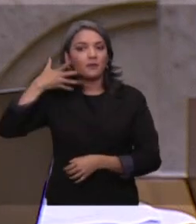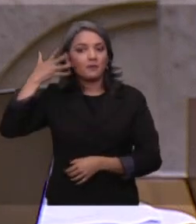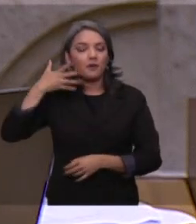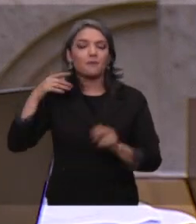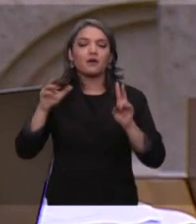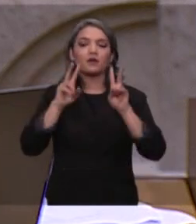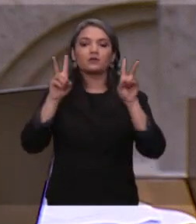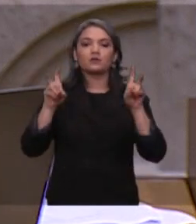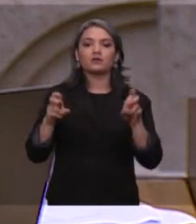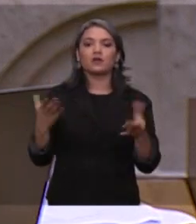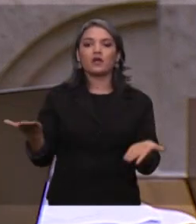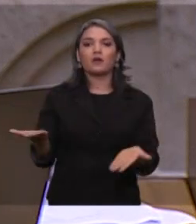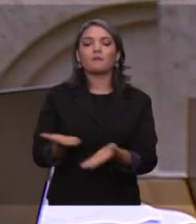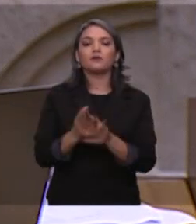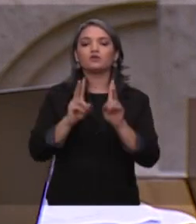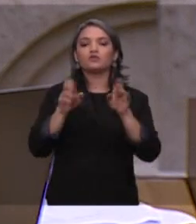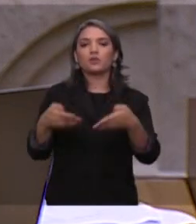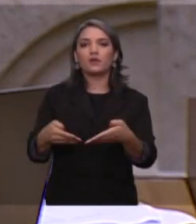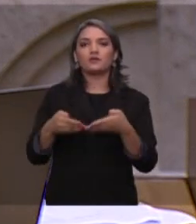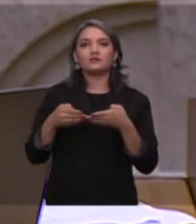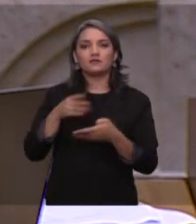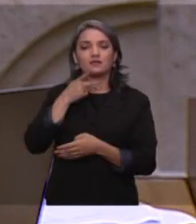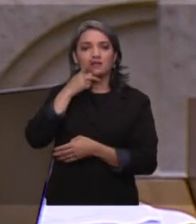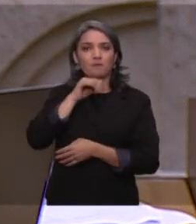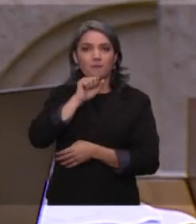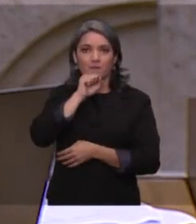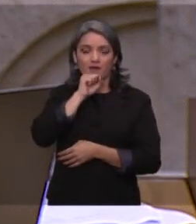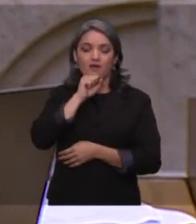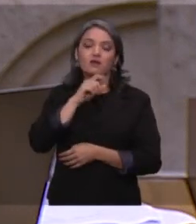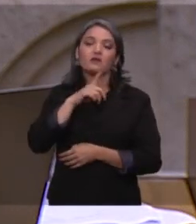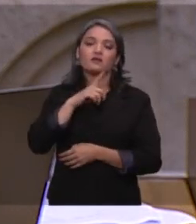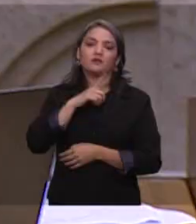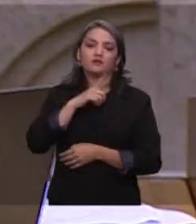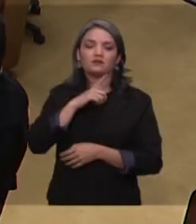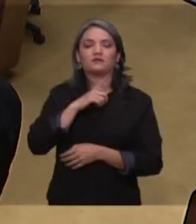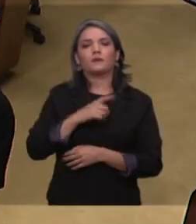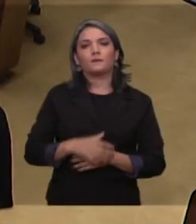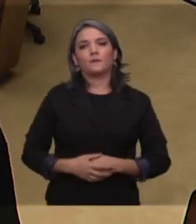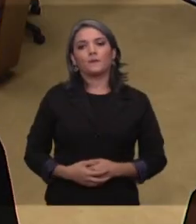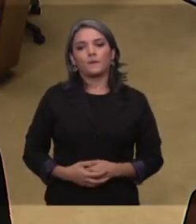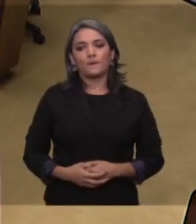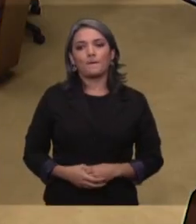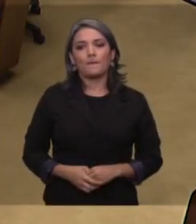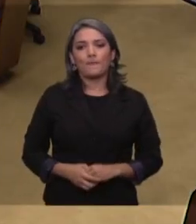caso da licença-paternidade logo após o intervalo, que é suspensa a sessão.